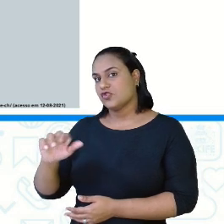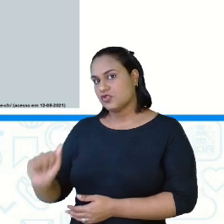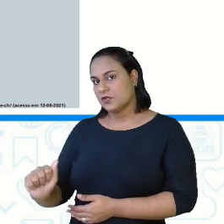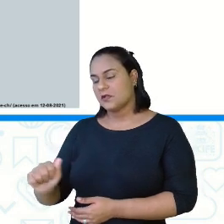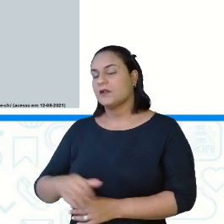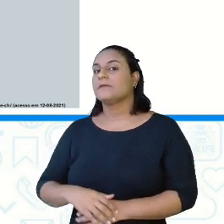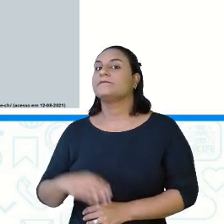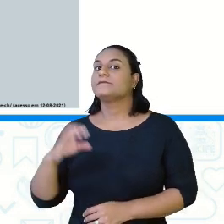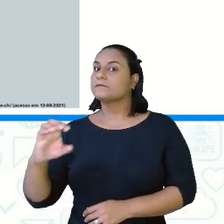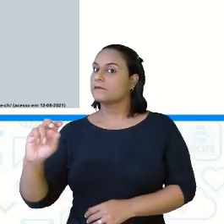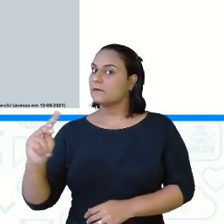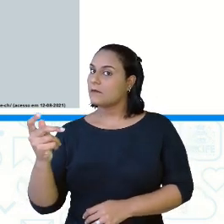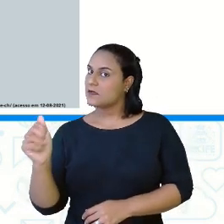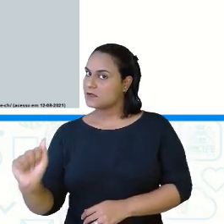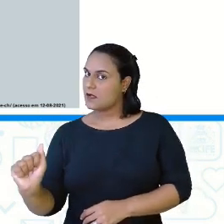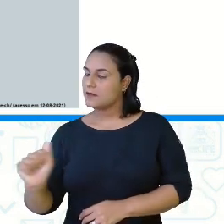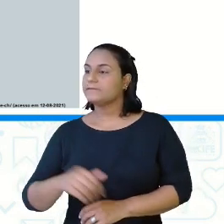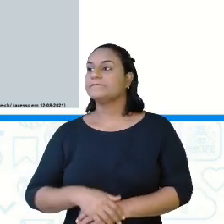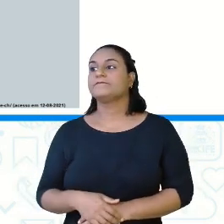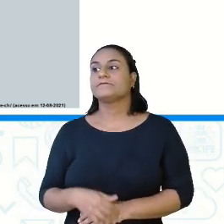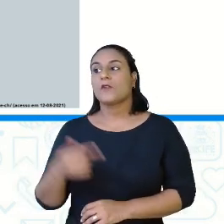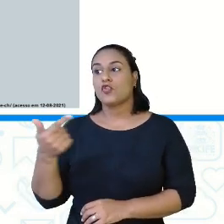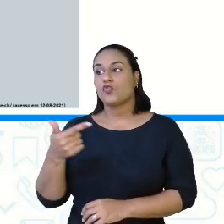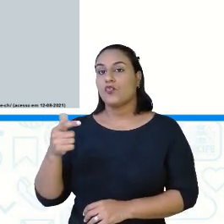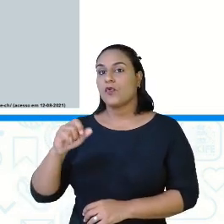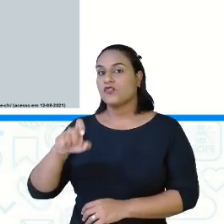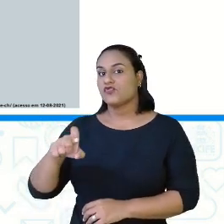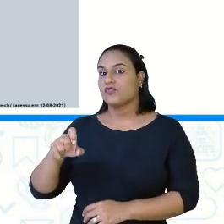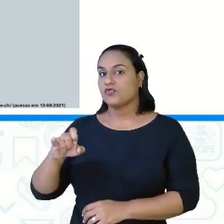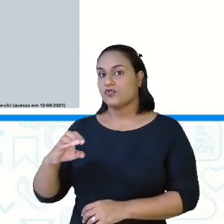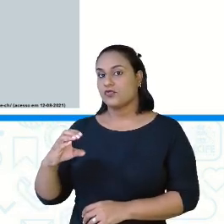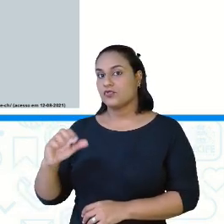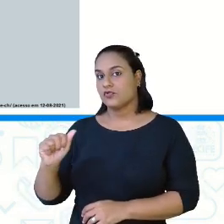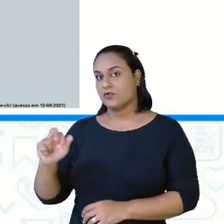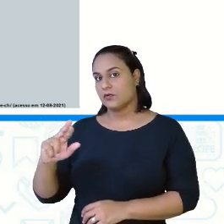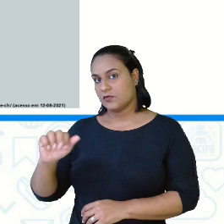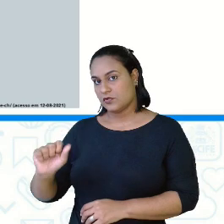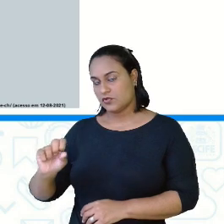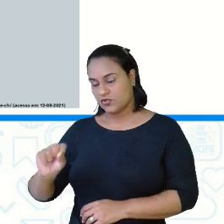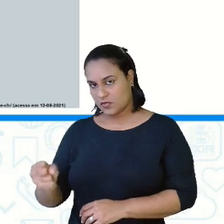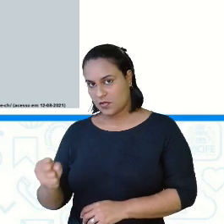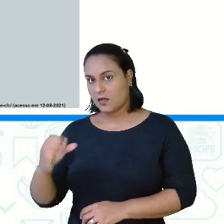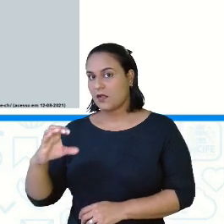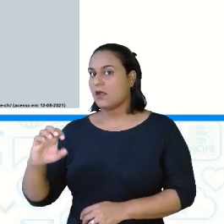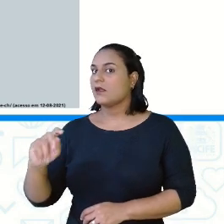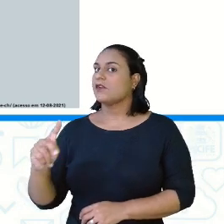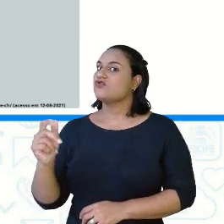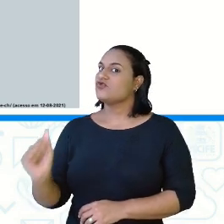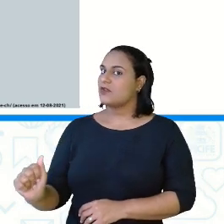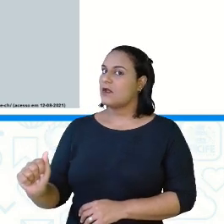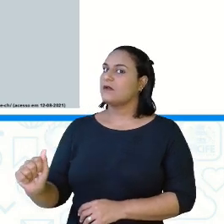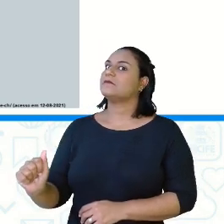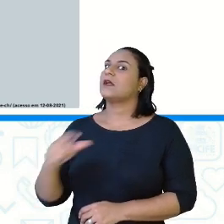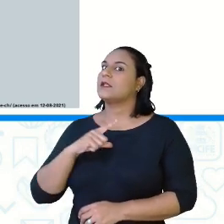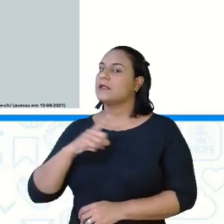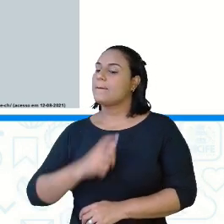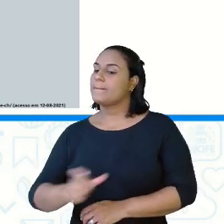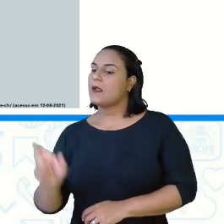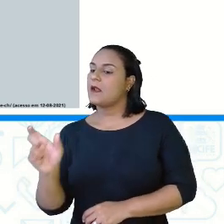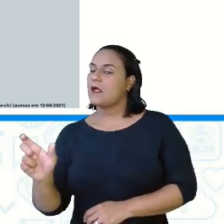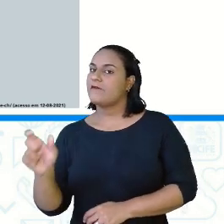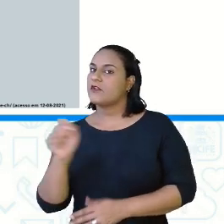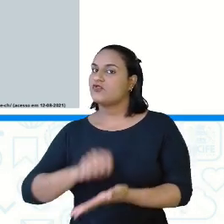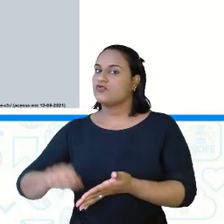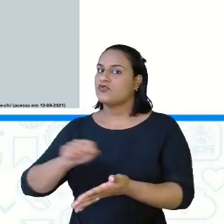com CH, 2 xícaras de chá de açúcar. Então, aí eu tenho palavras com X e palavras com CH. Será que